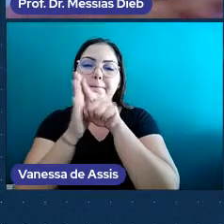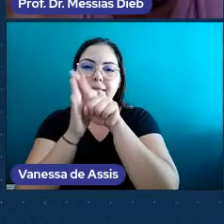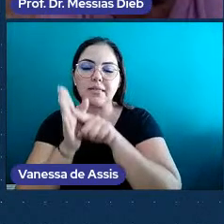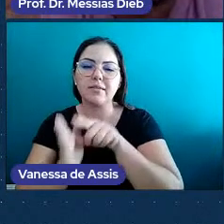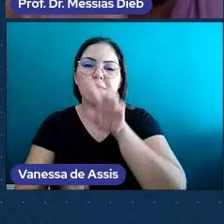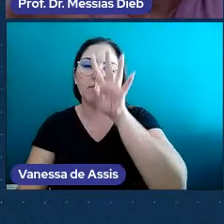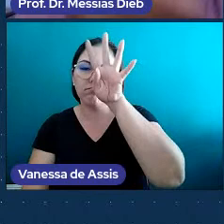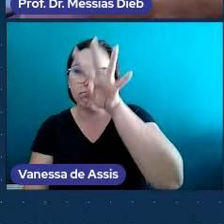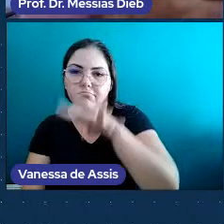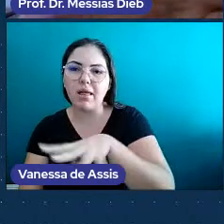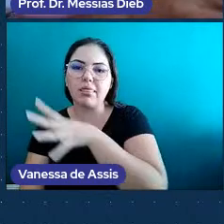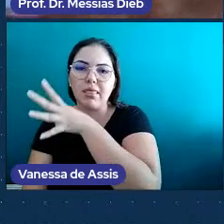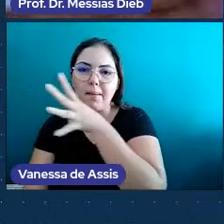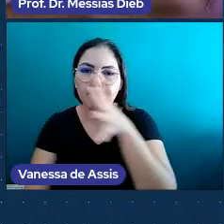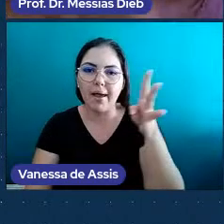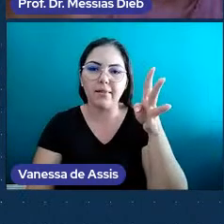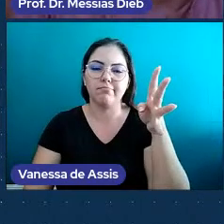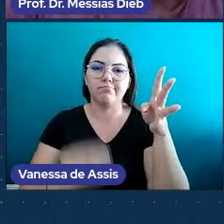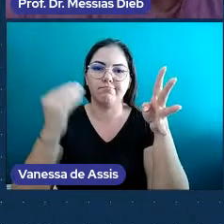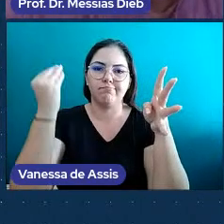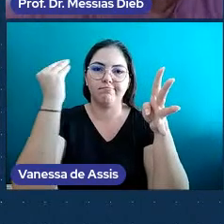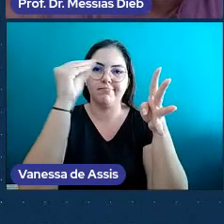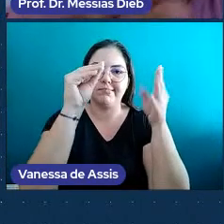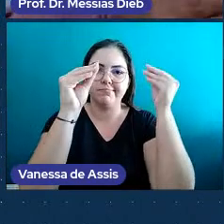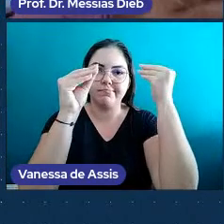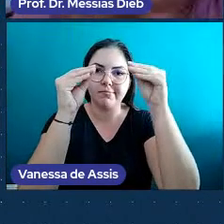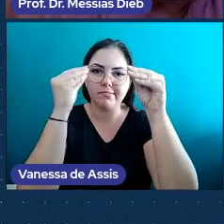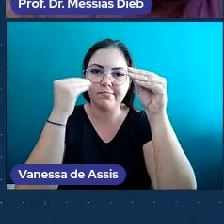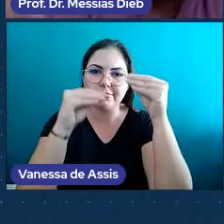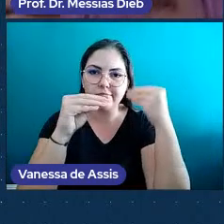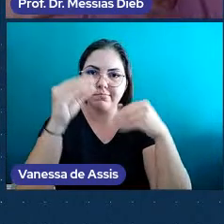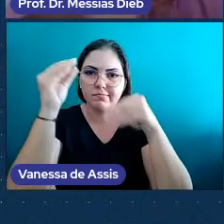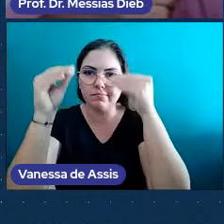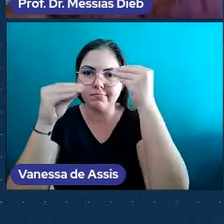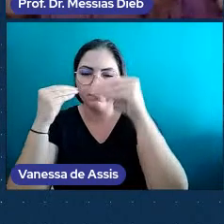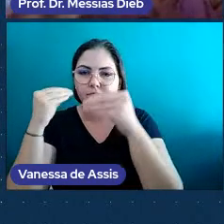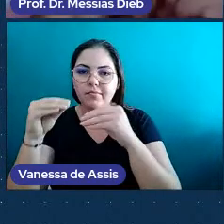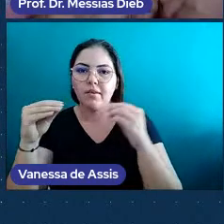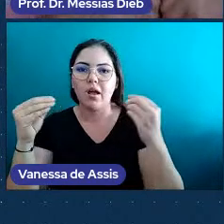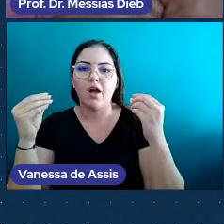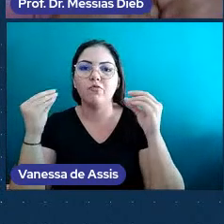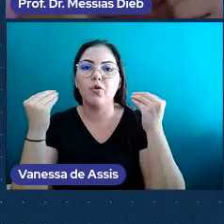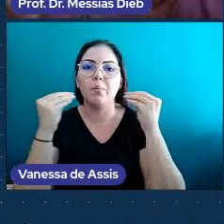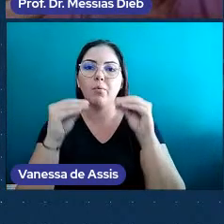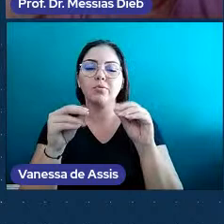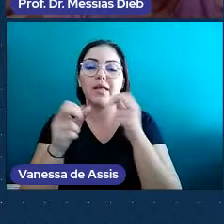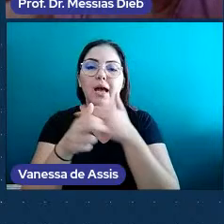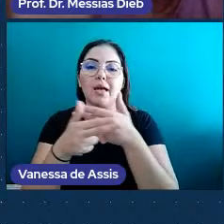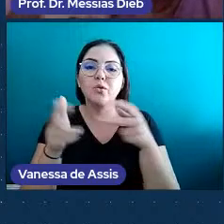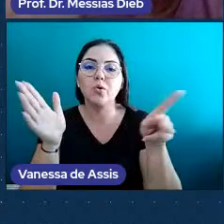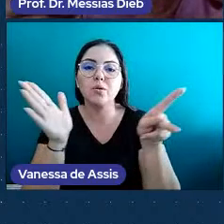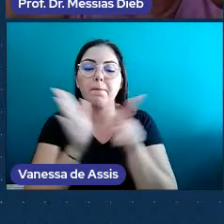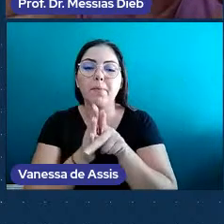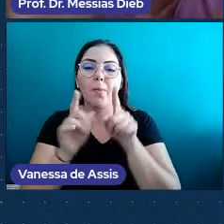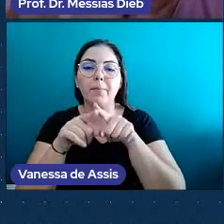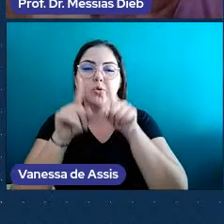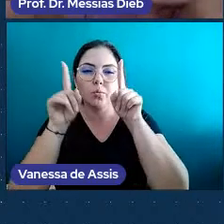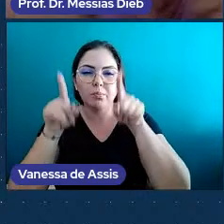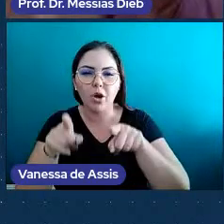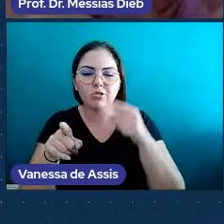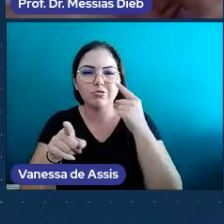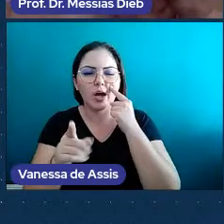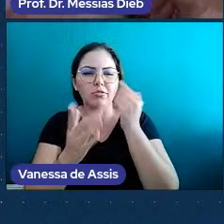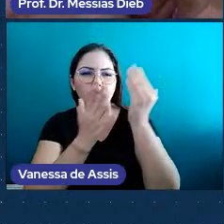que a gente faz para colocar os elementos do projeto lado a lado e a gente poder analisar se aqueles elementos